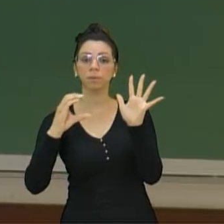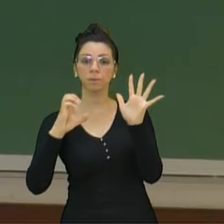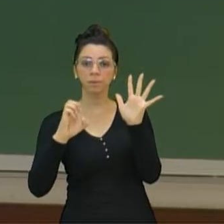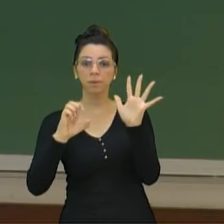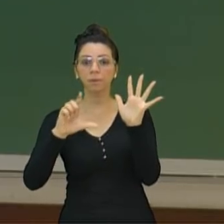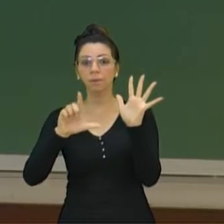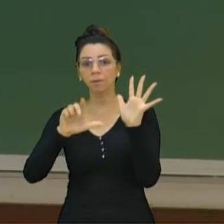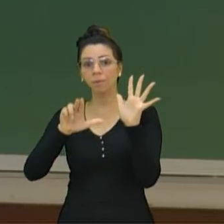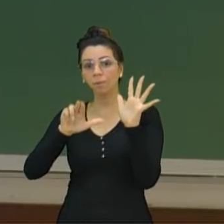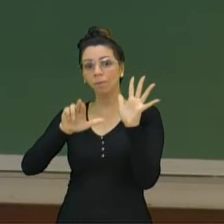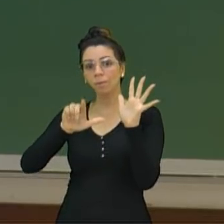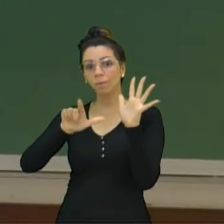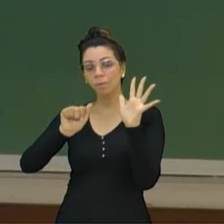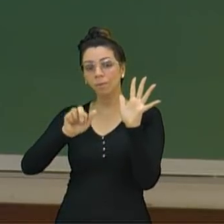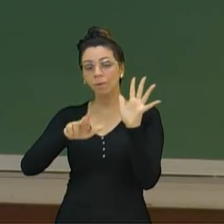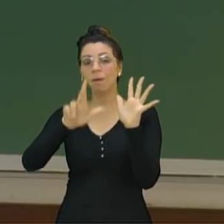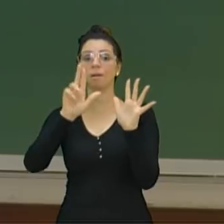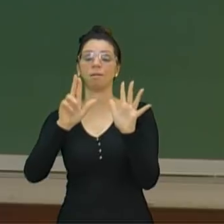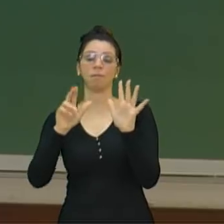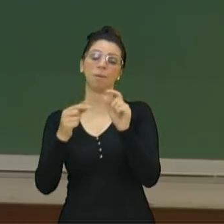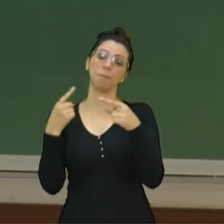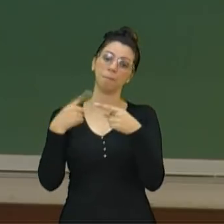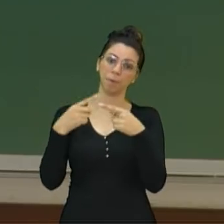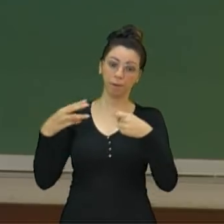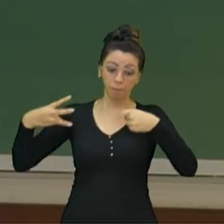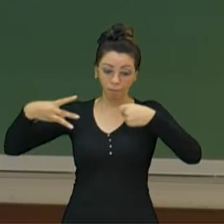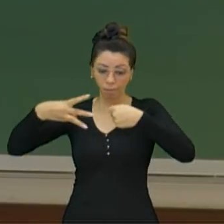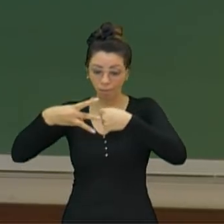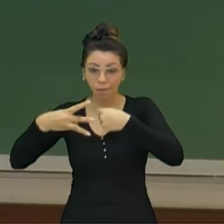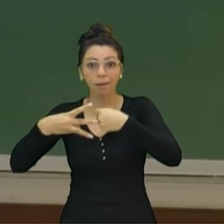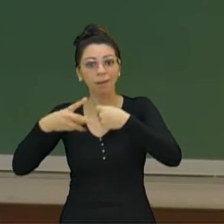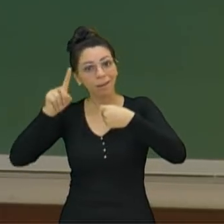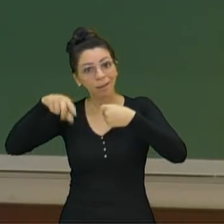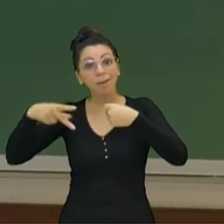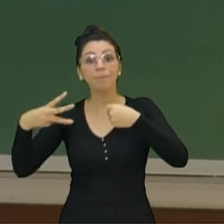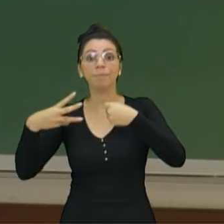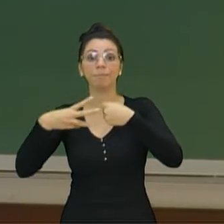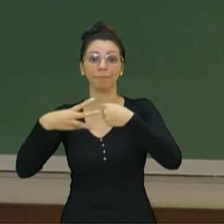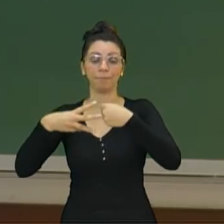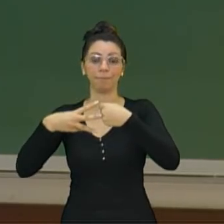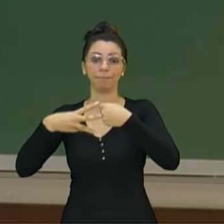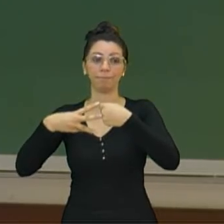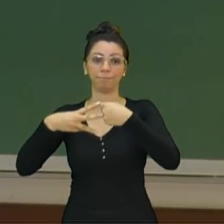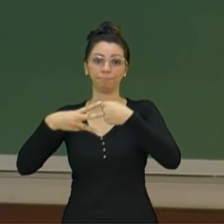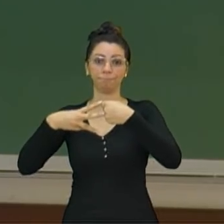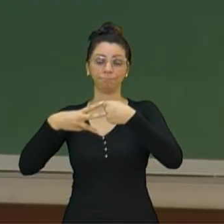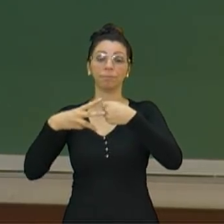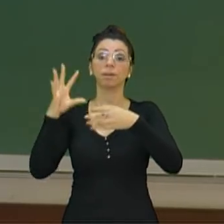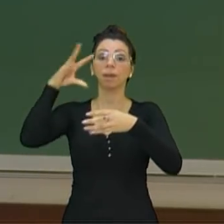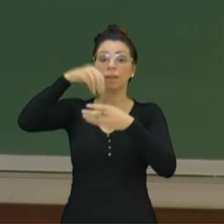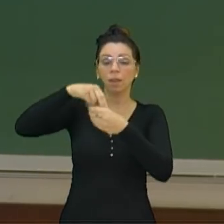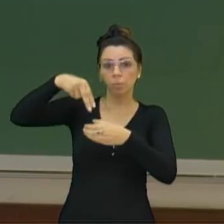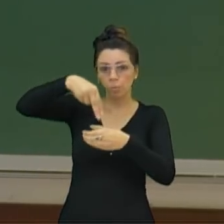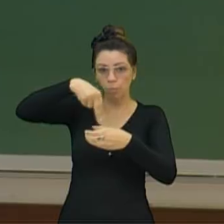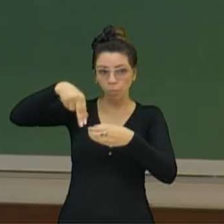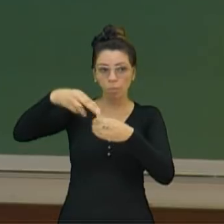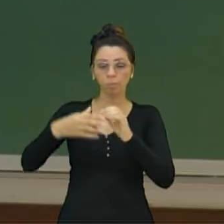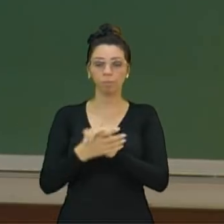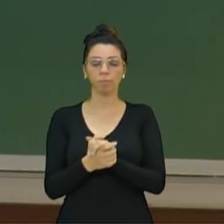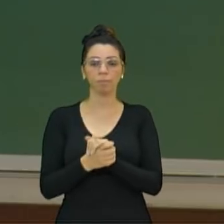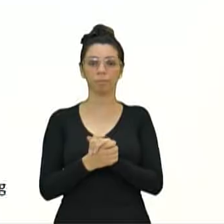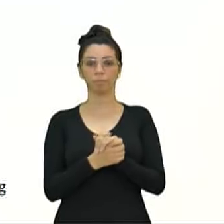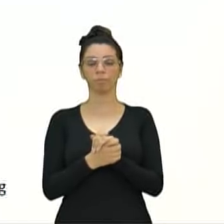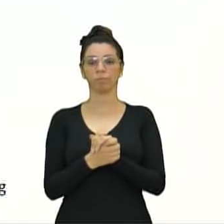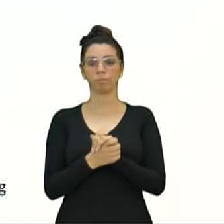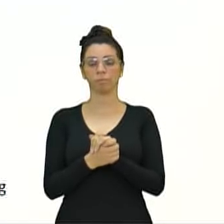lembram? Membrana, citoplasma, material genético, que fica dentro do núcleo. Então, se você repara,